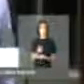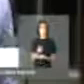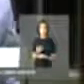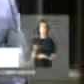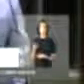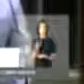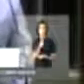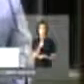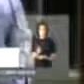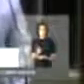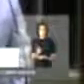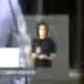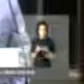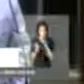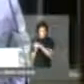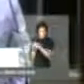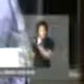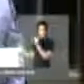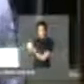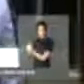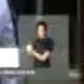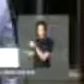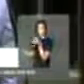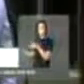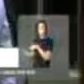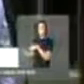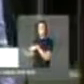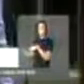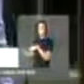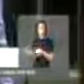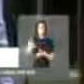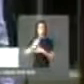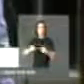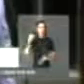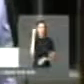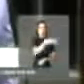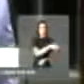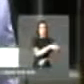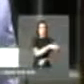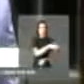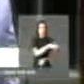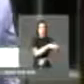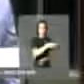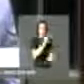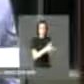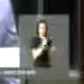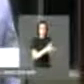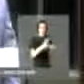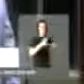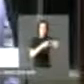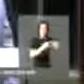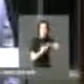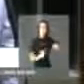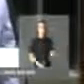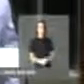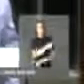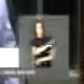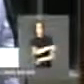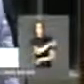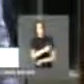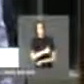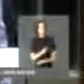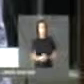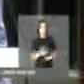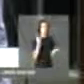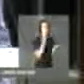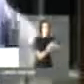O dinheiro que alimenta a Caixa 2 é o dinheiro que falta para a contratação de médicos, de enfermeiros, para a